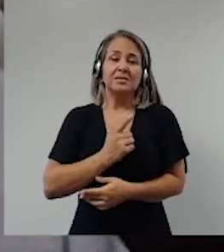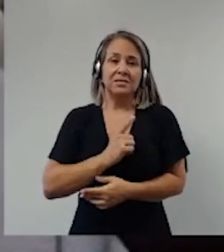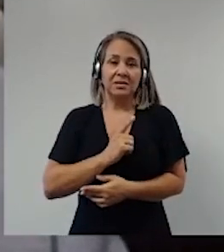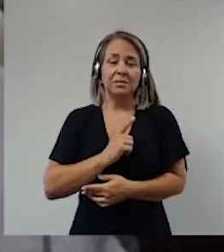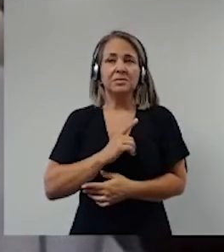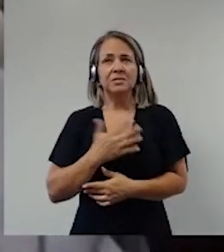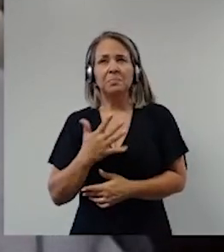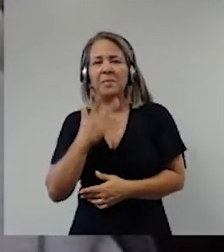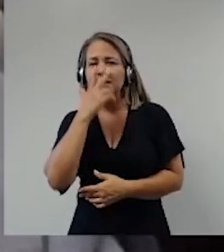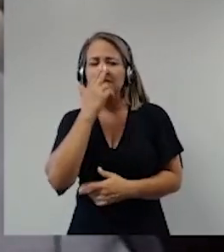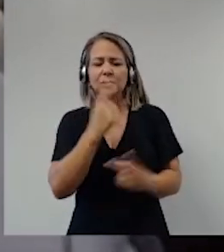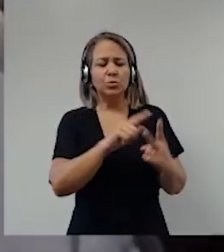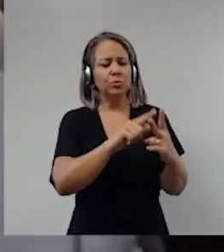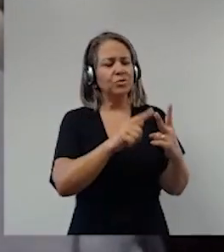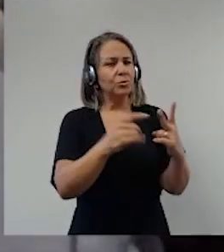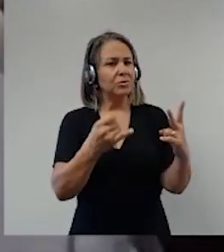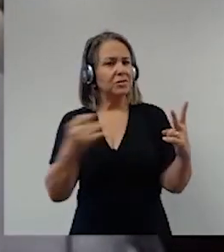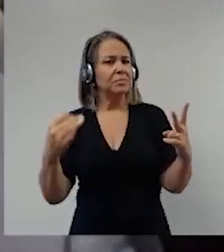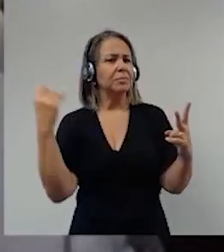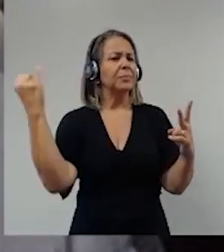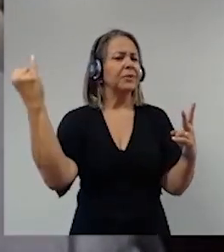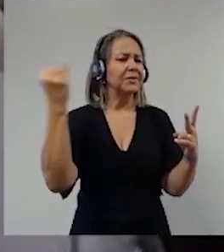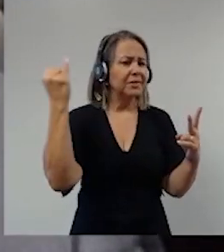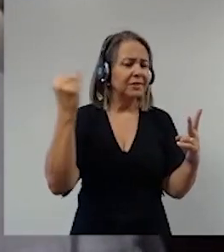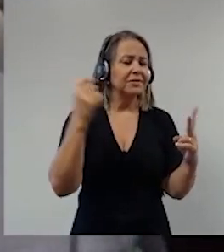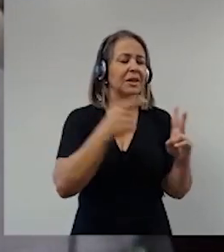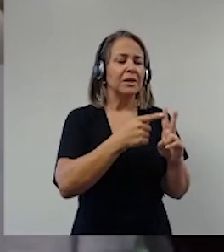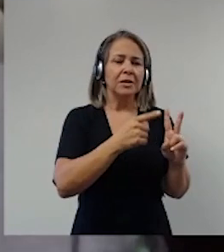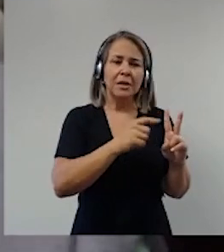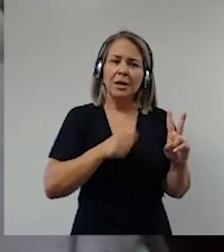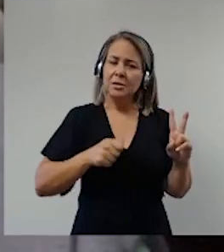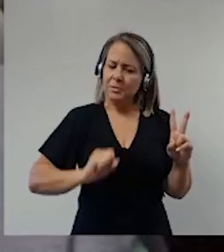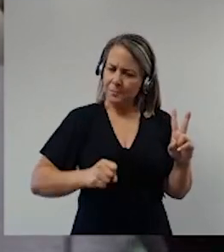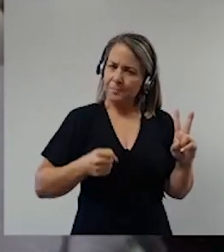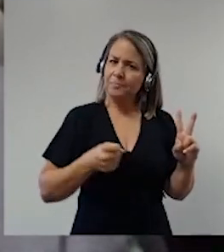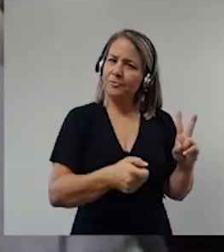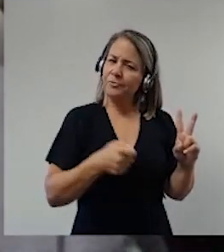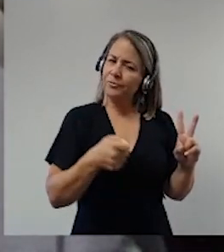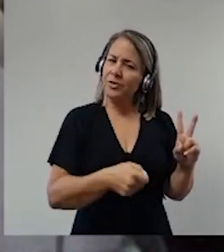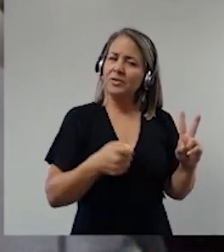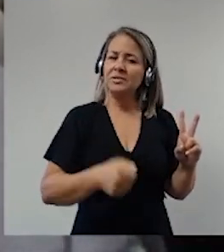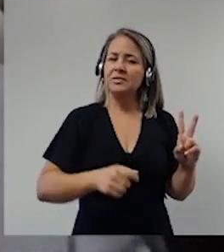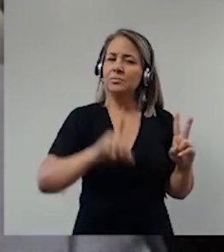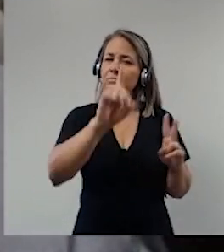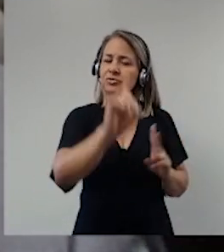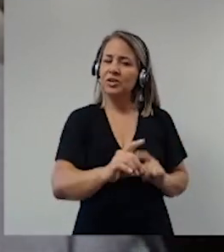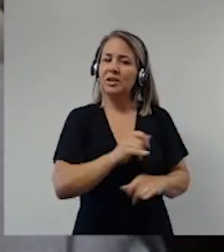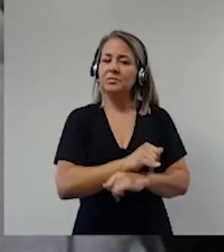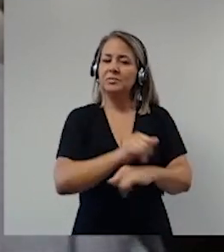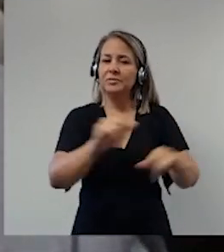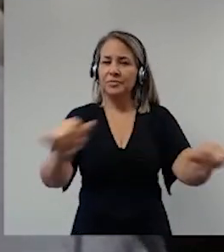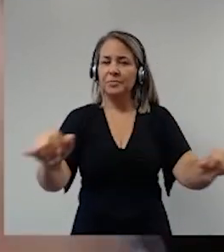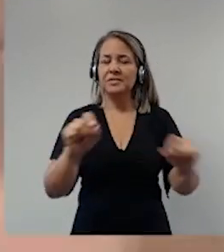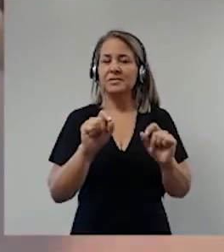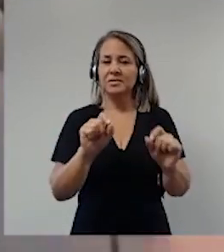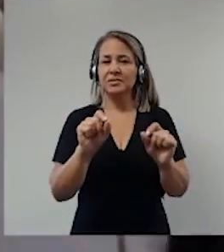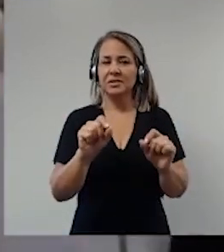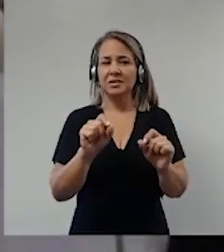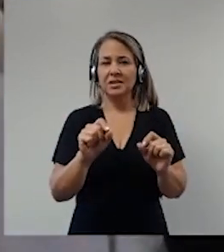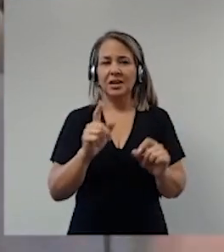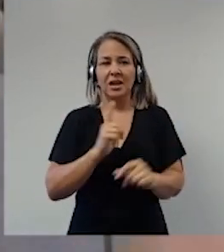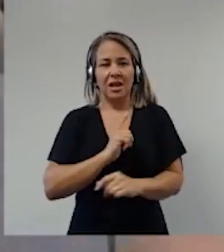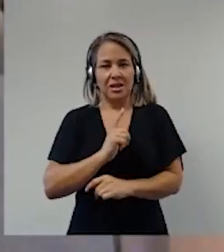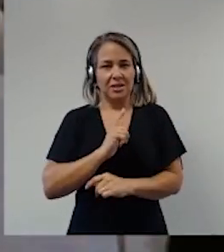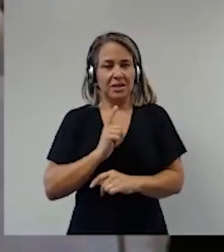eu acho que duas vertentes importantes que reforçam esse direito do acesso à informação, que é